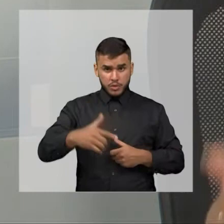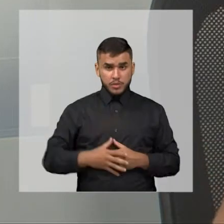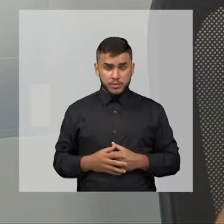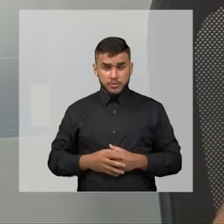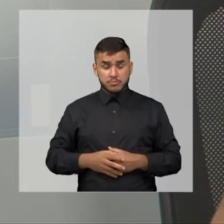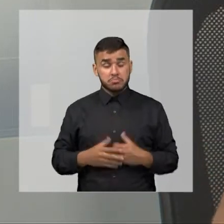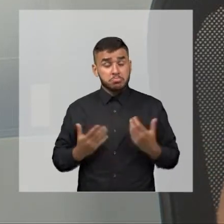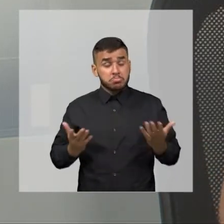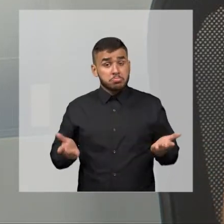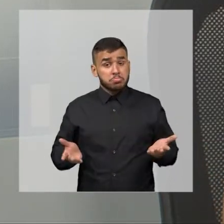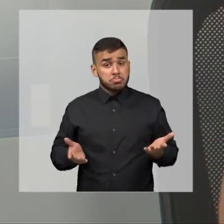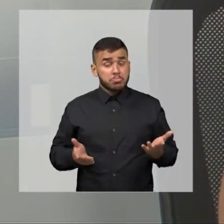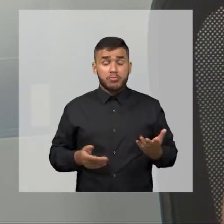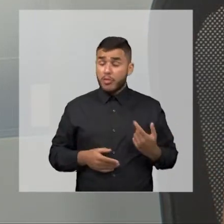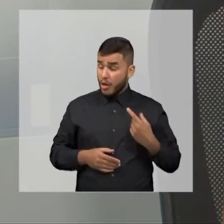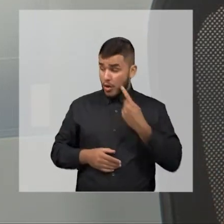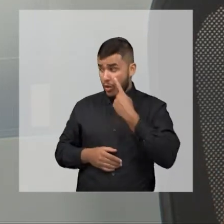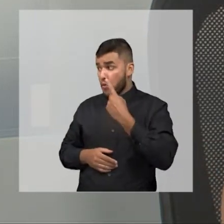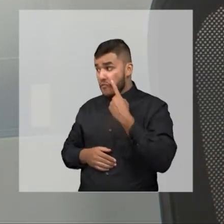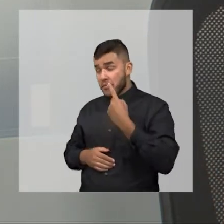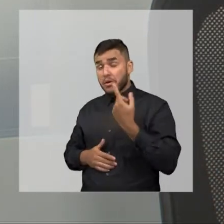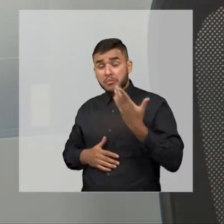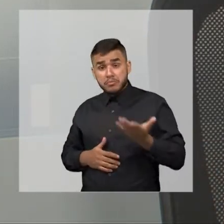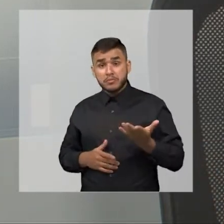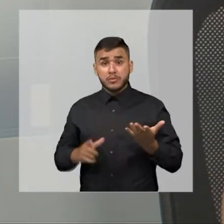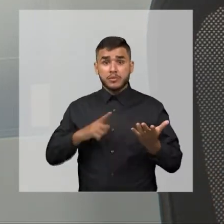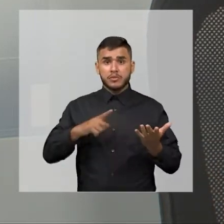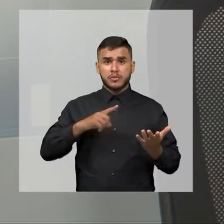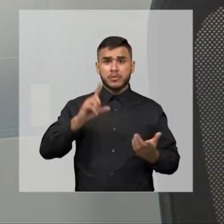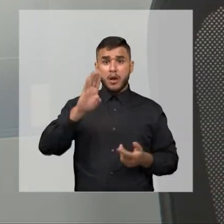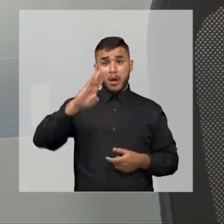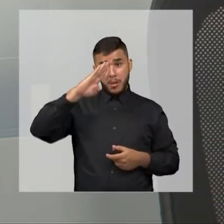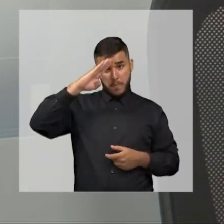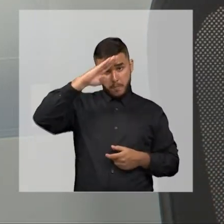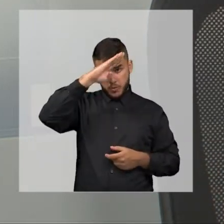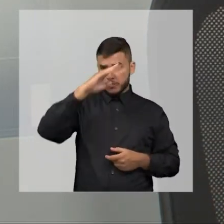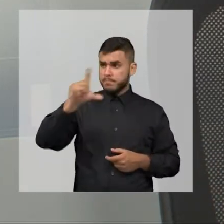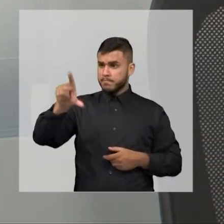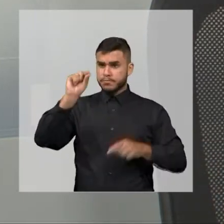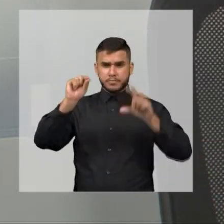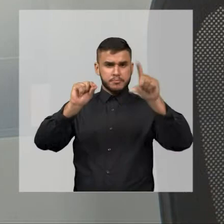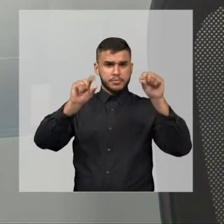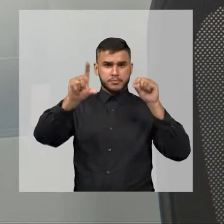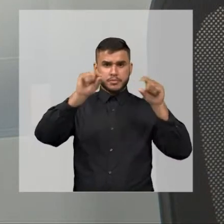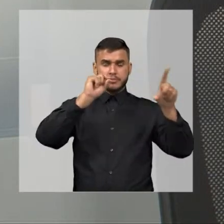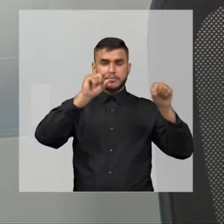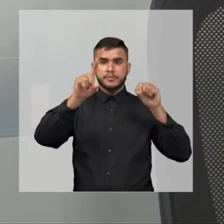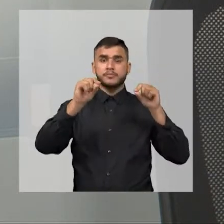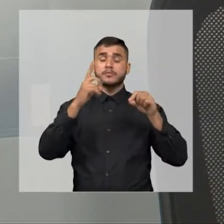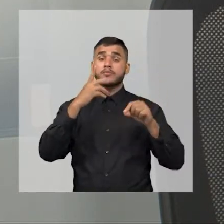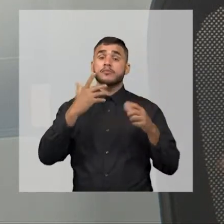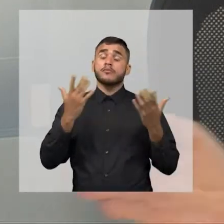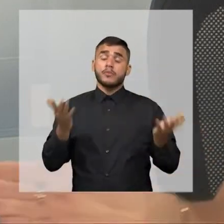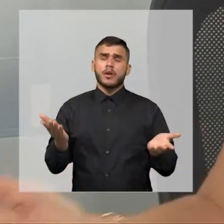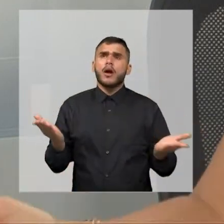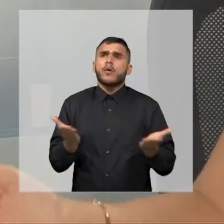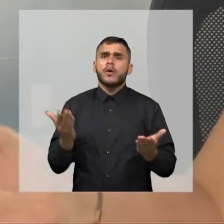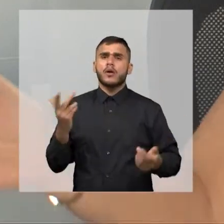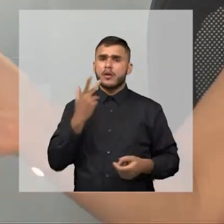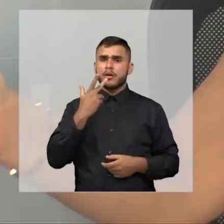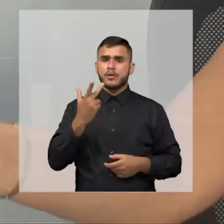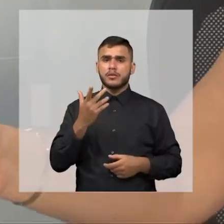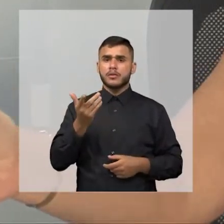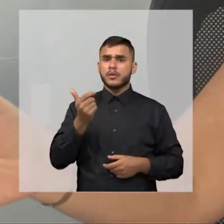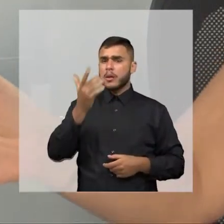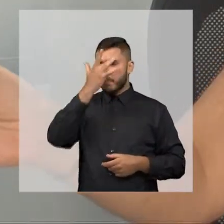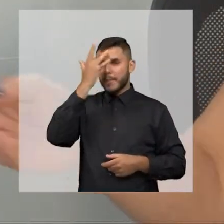já previa. Estão se confirmando as previsões de que ele não está escolhendo pessoas capazes. Ele tirou uma pessoa muito boa agora